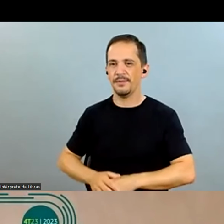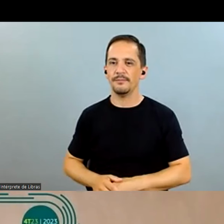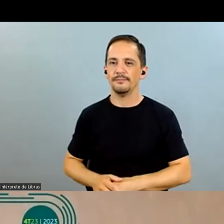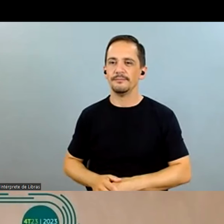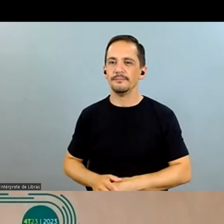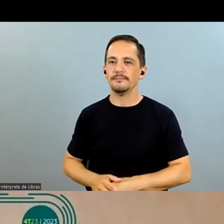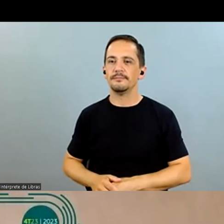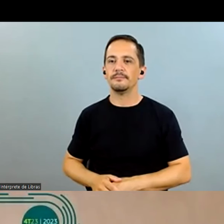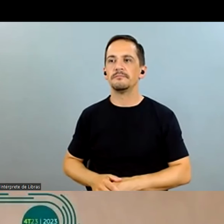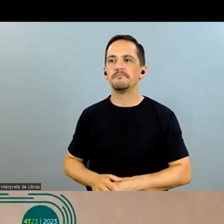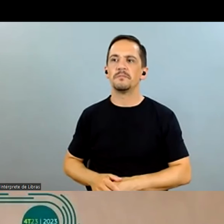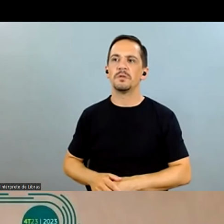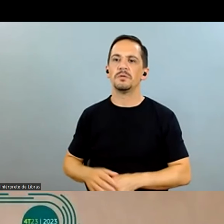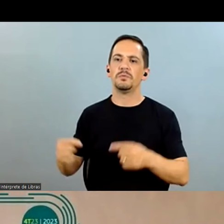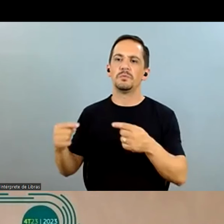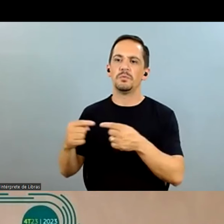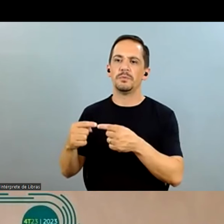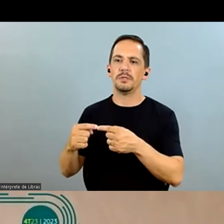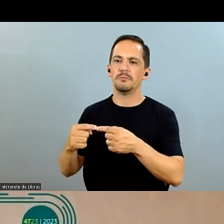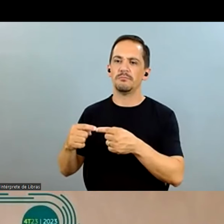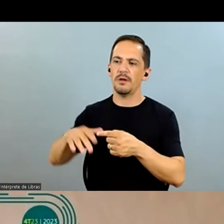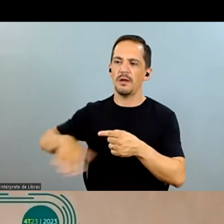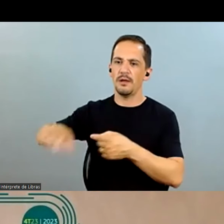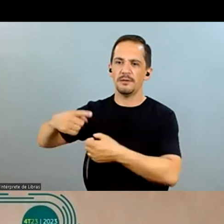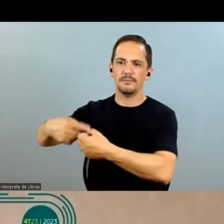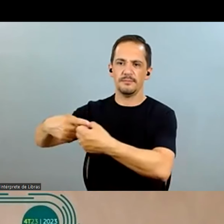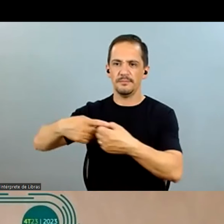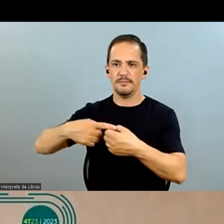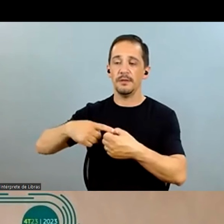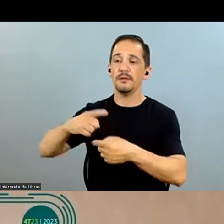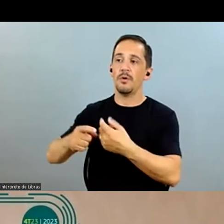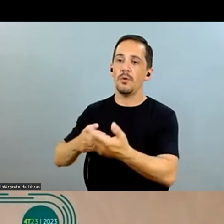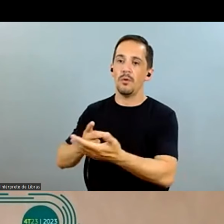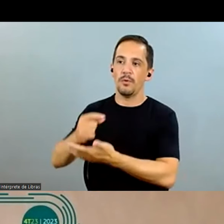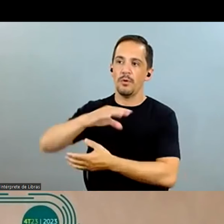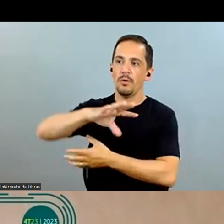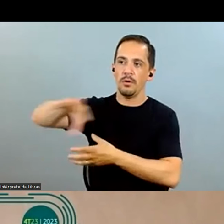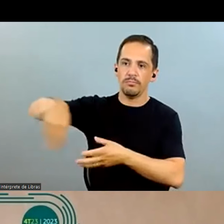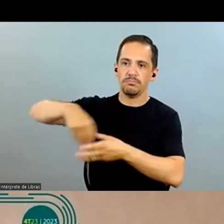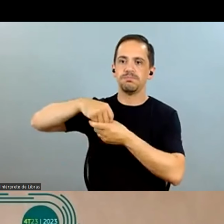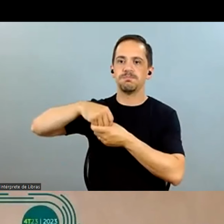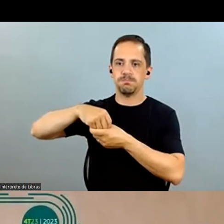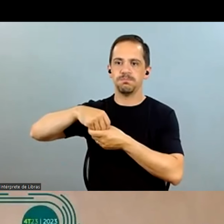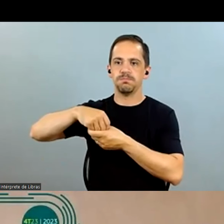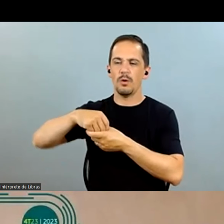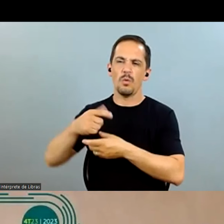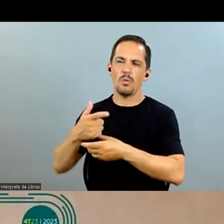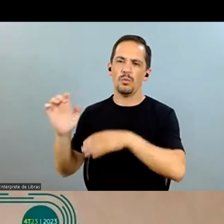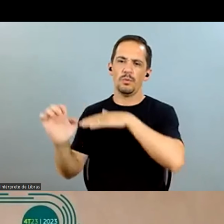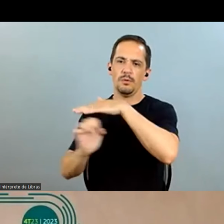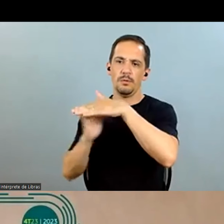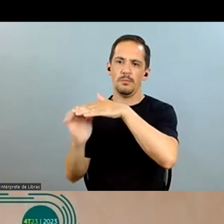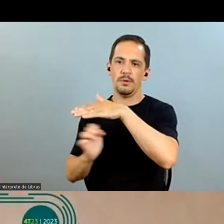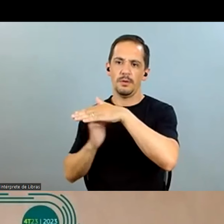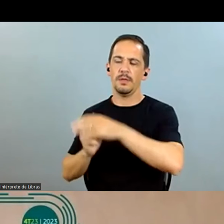Urbano lá enfim e ele veio numa incorporação de de uma empresa na época eh se eu não me